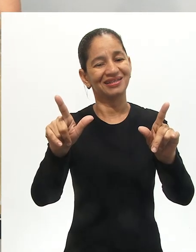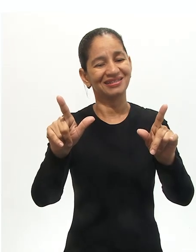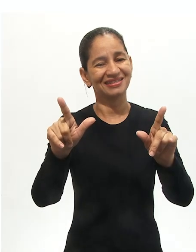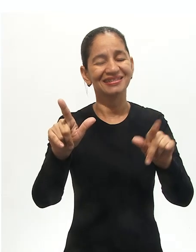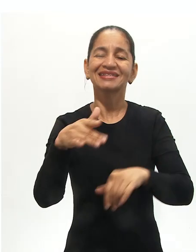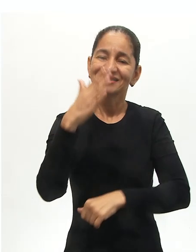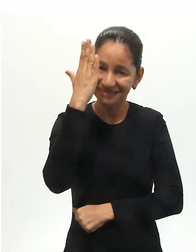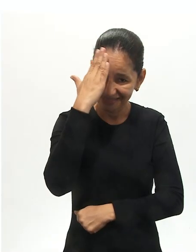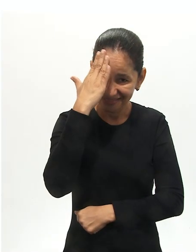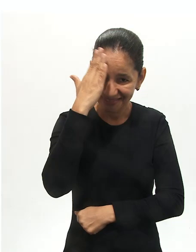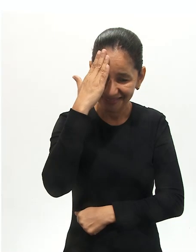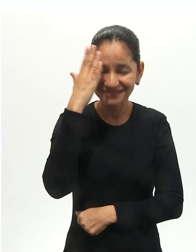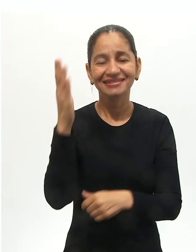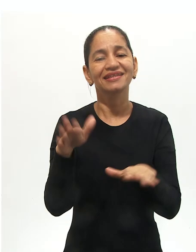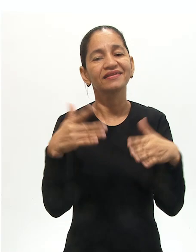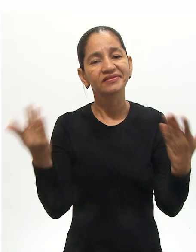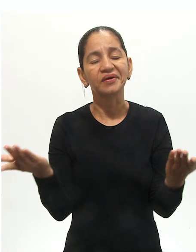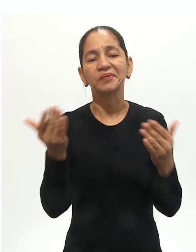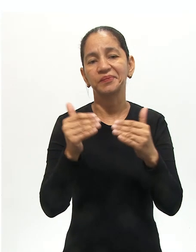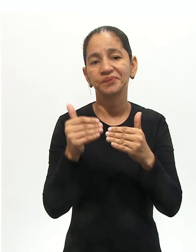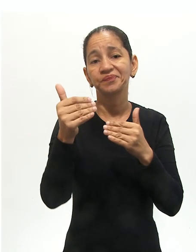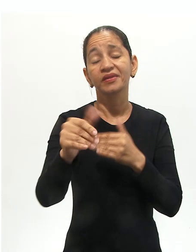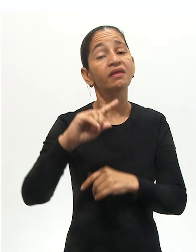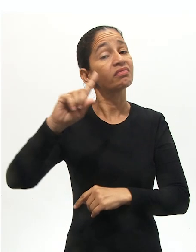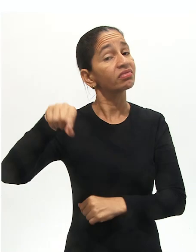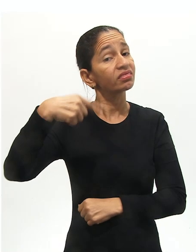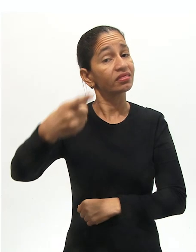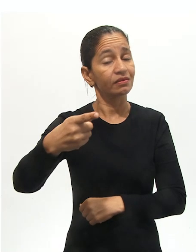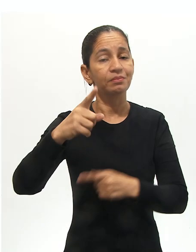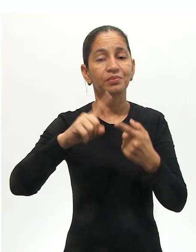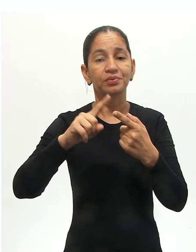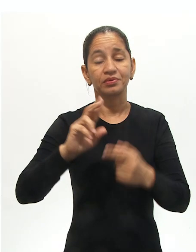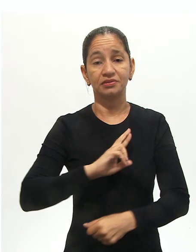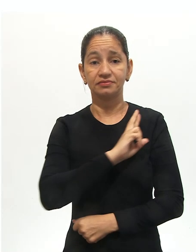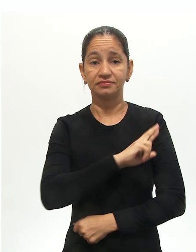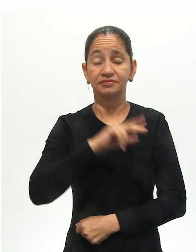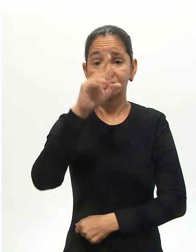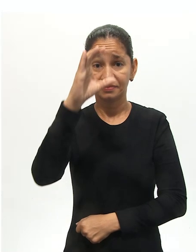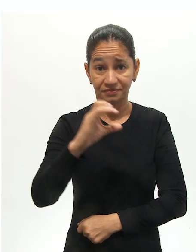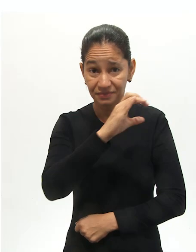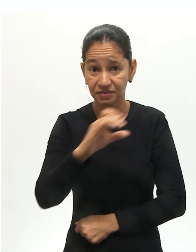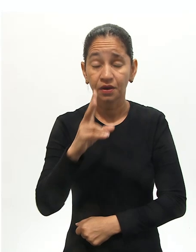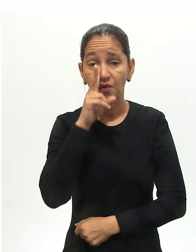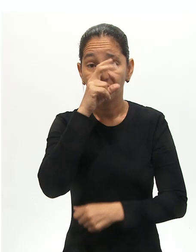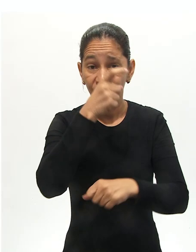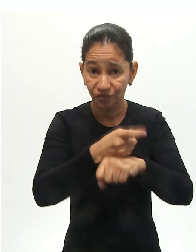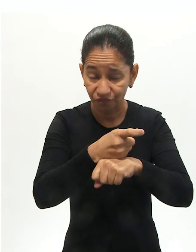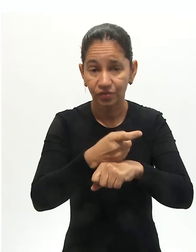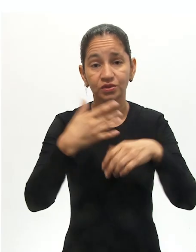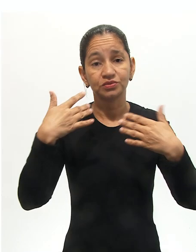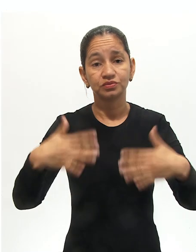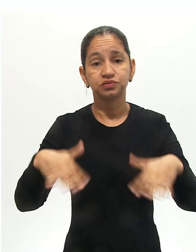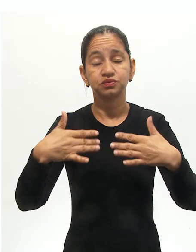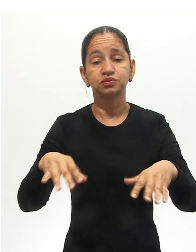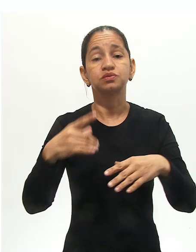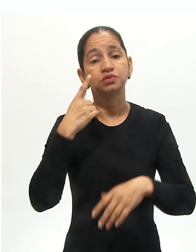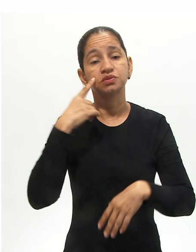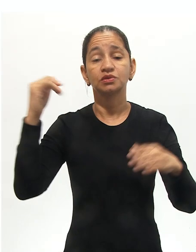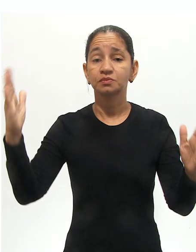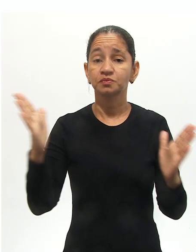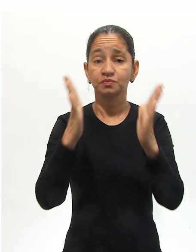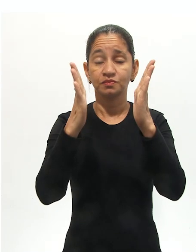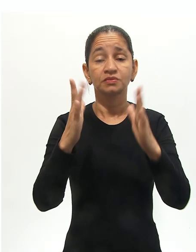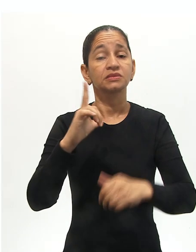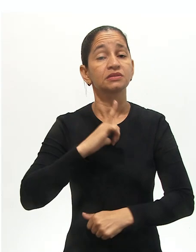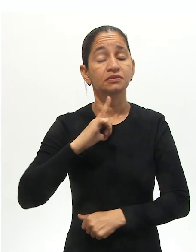individualidade. Houve a essa pedagogia uma reação da Igreja Católica e o principal